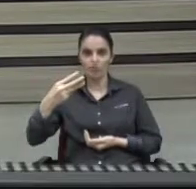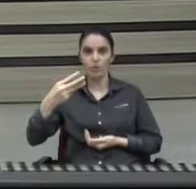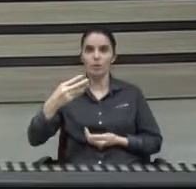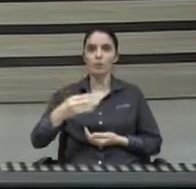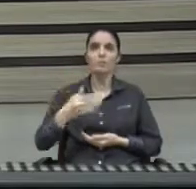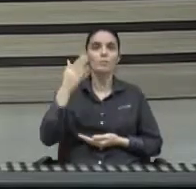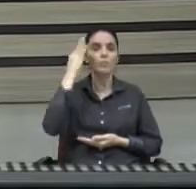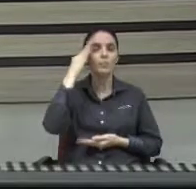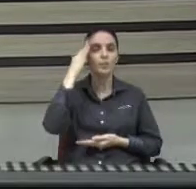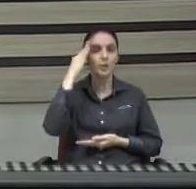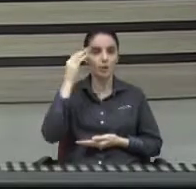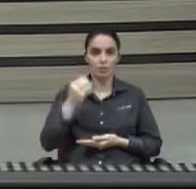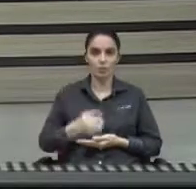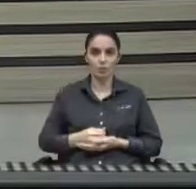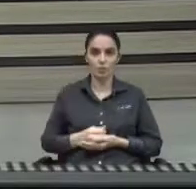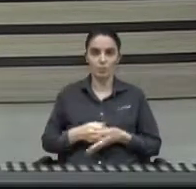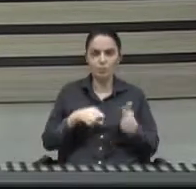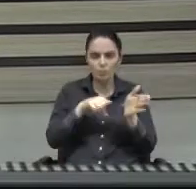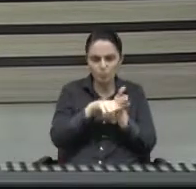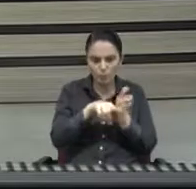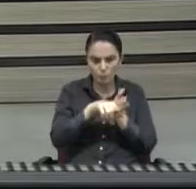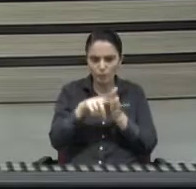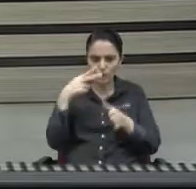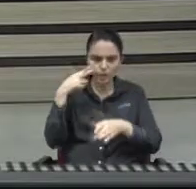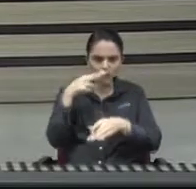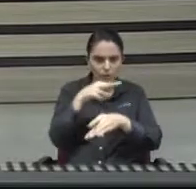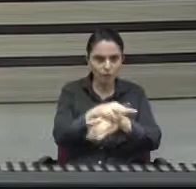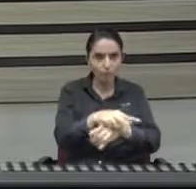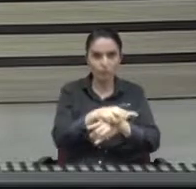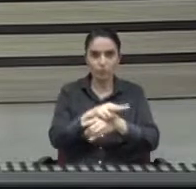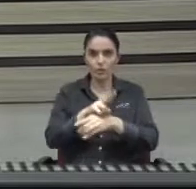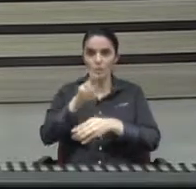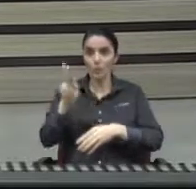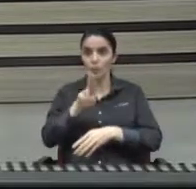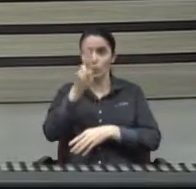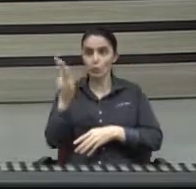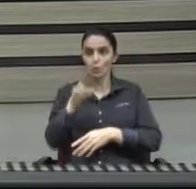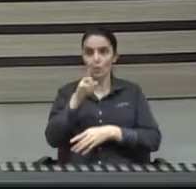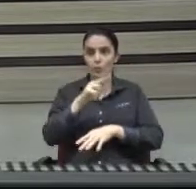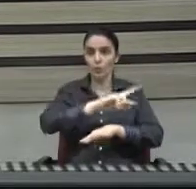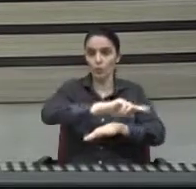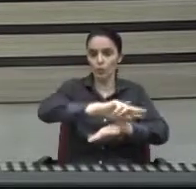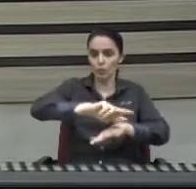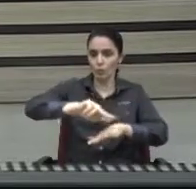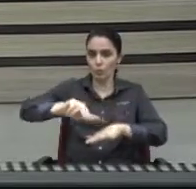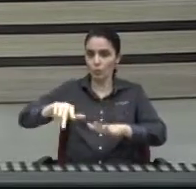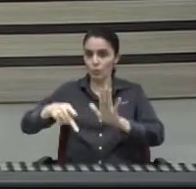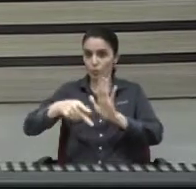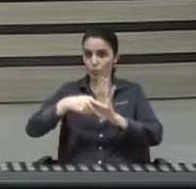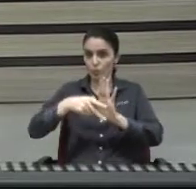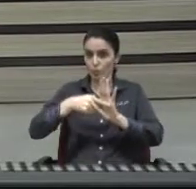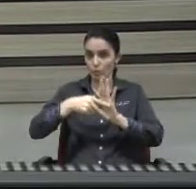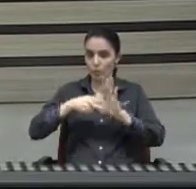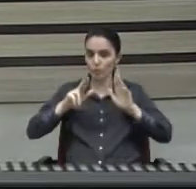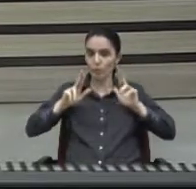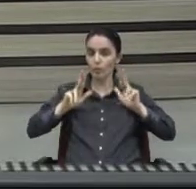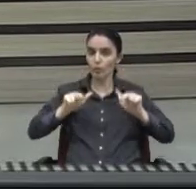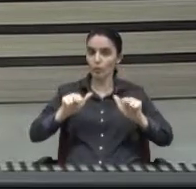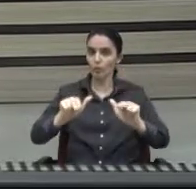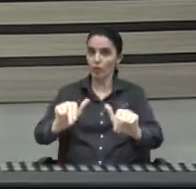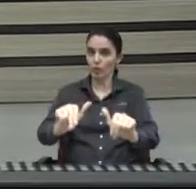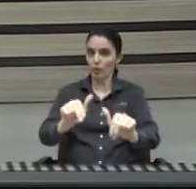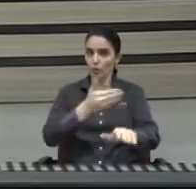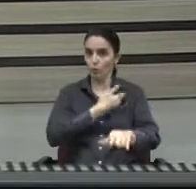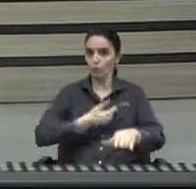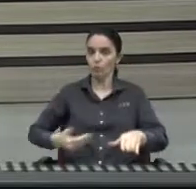requer informações sobre sindicâncias realizadas para averiguar o uso de bens públicos para realização de excursões que queira